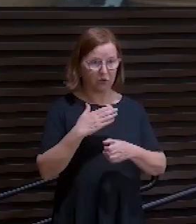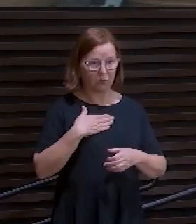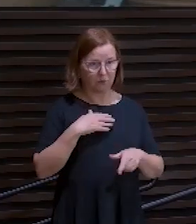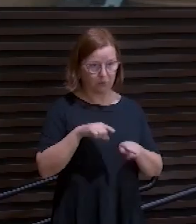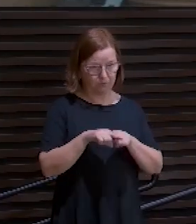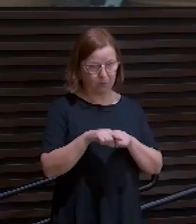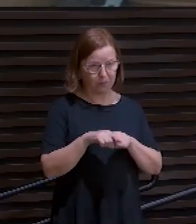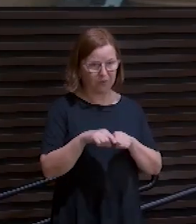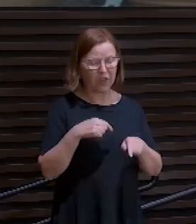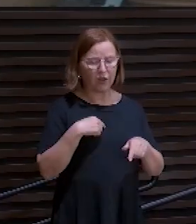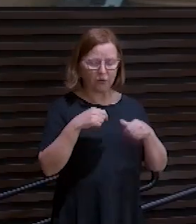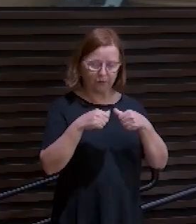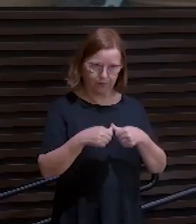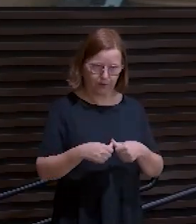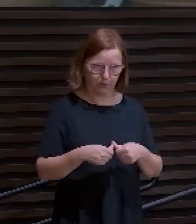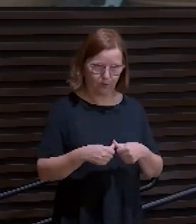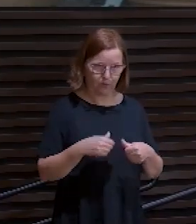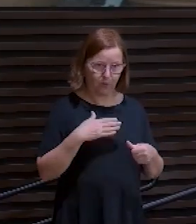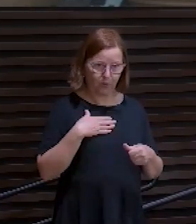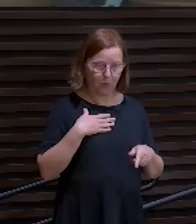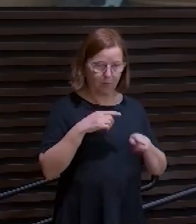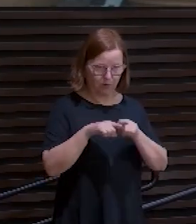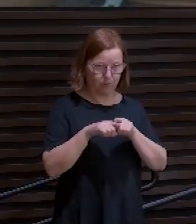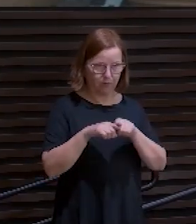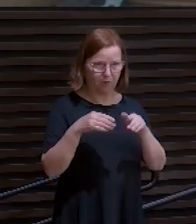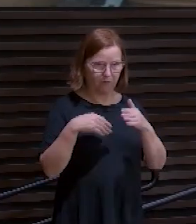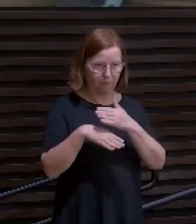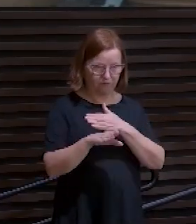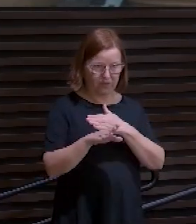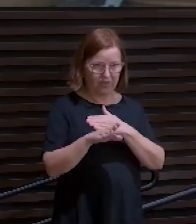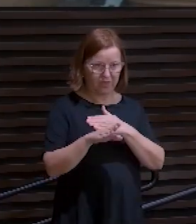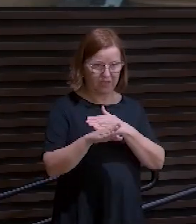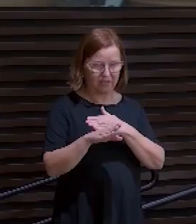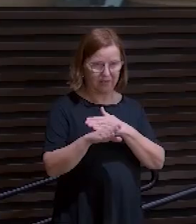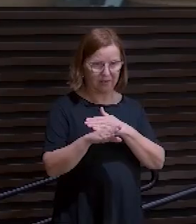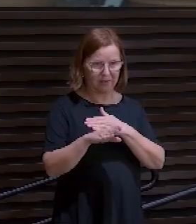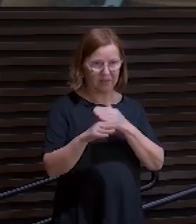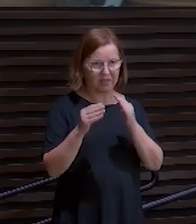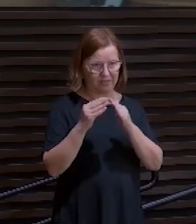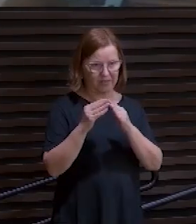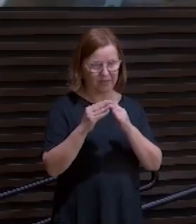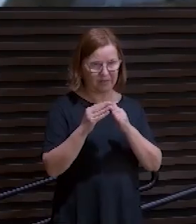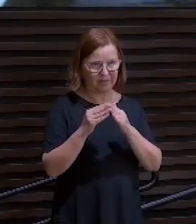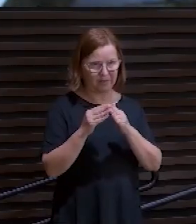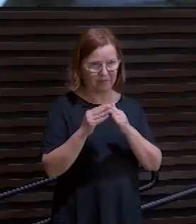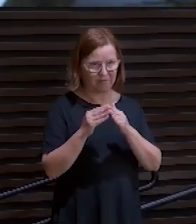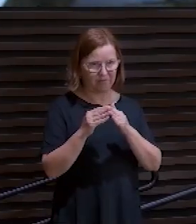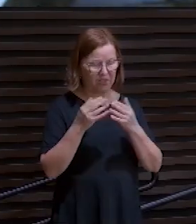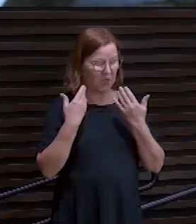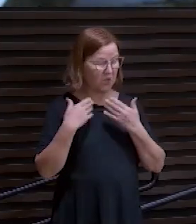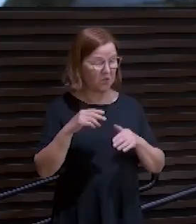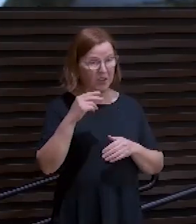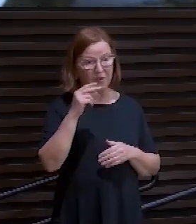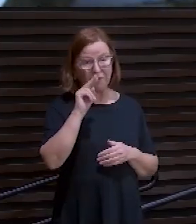vai. Eu não quero ver mais minha casa chorando.